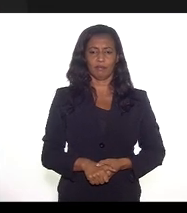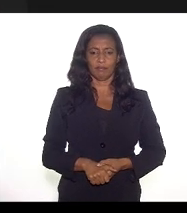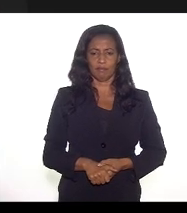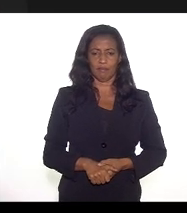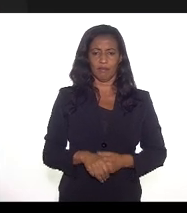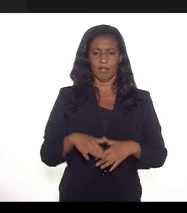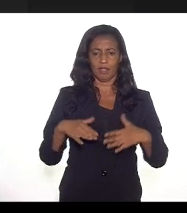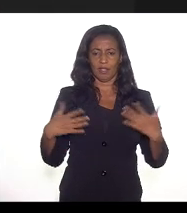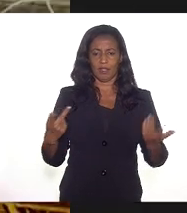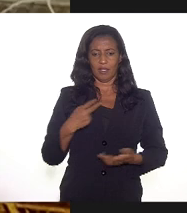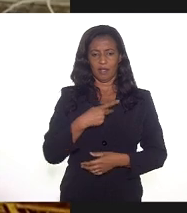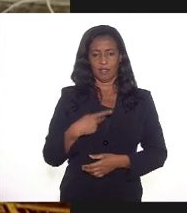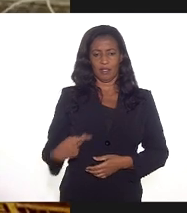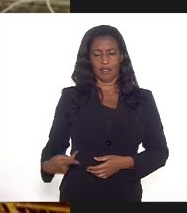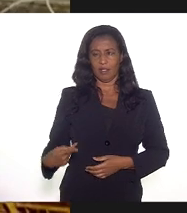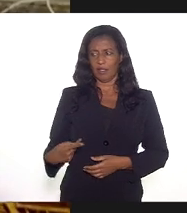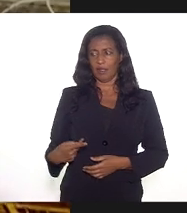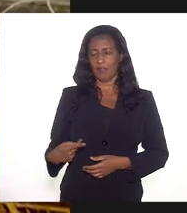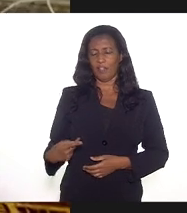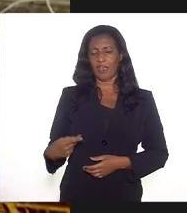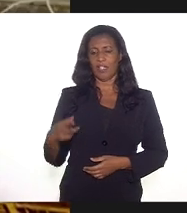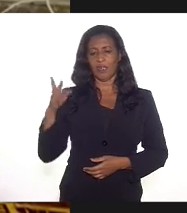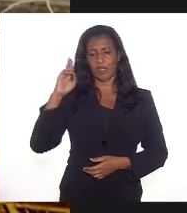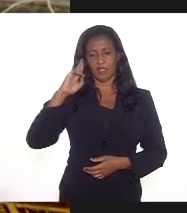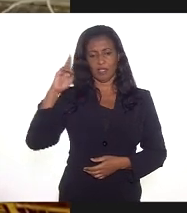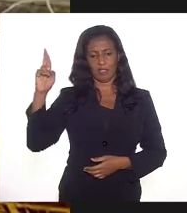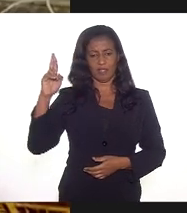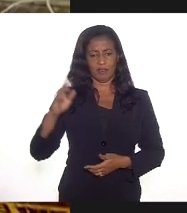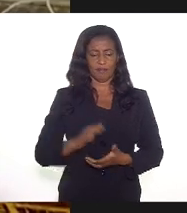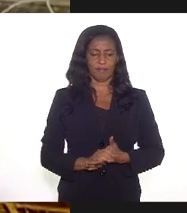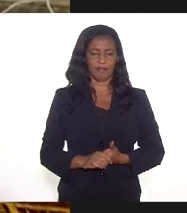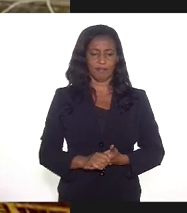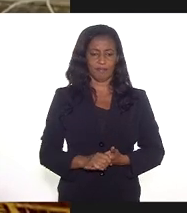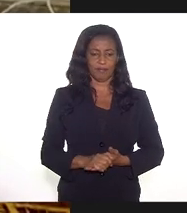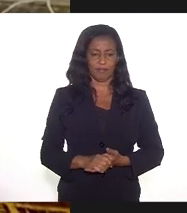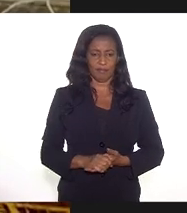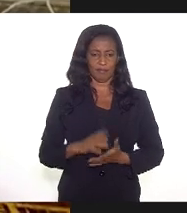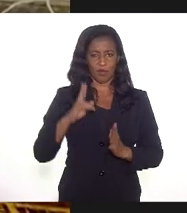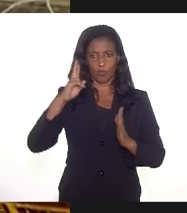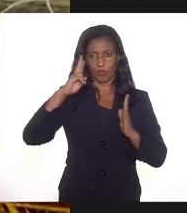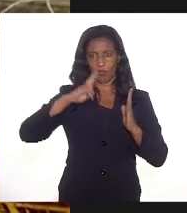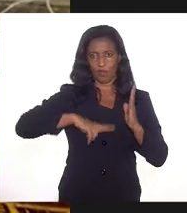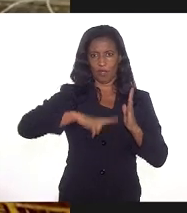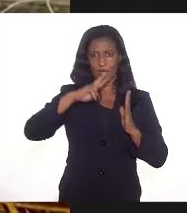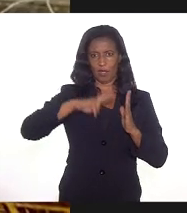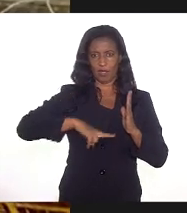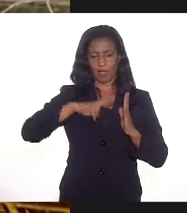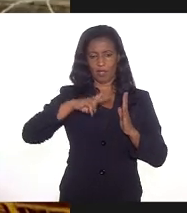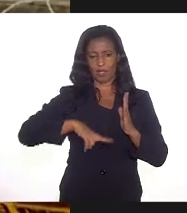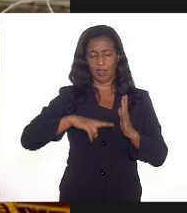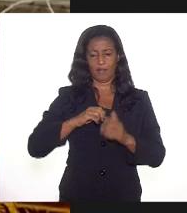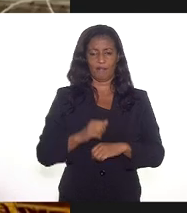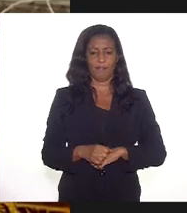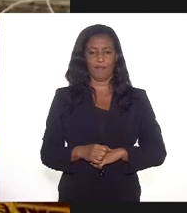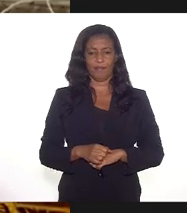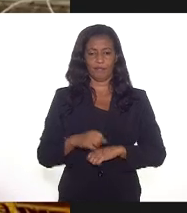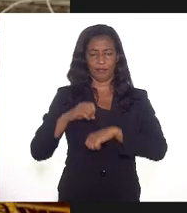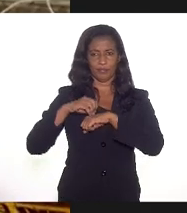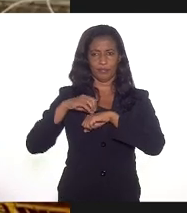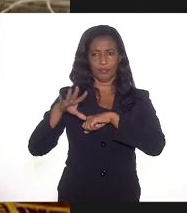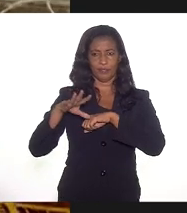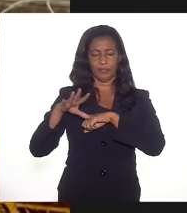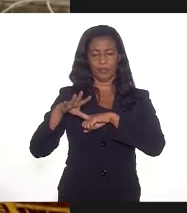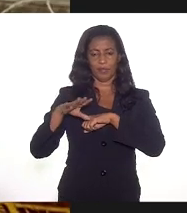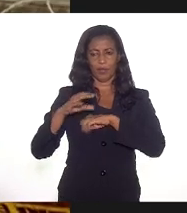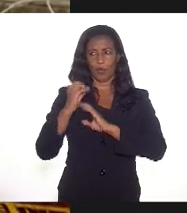Senhor presidente, senhoras deputadas, senhores deputados, eu vou ler aqui o despacho enviado